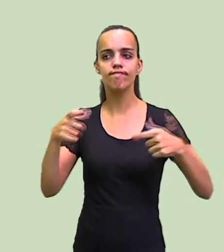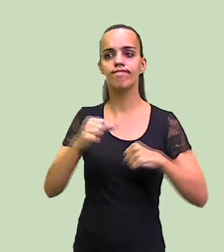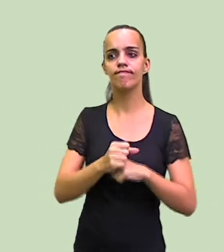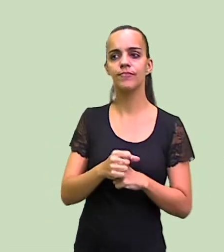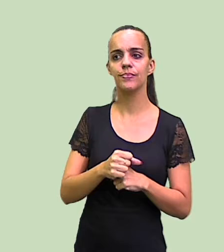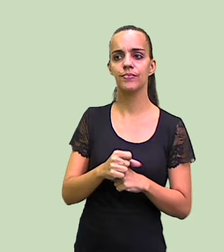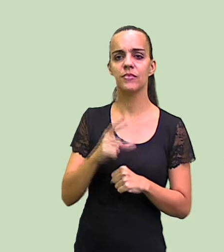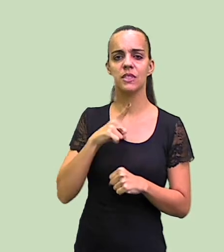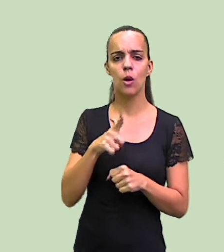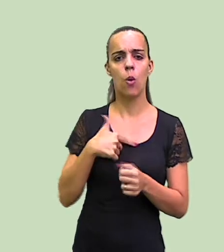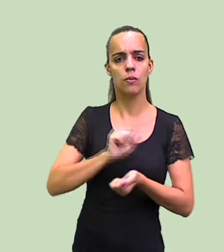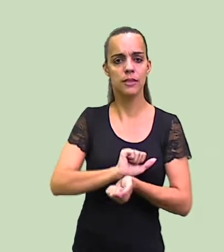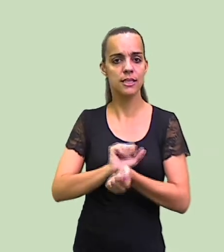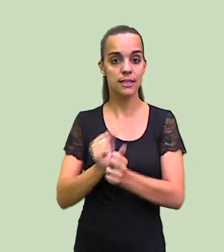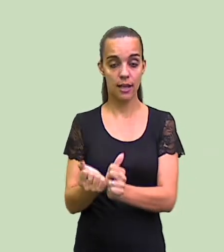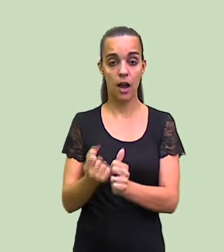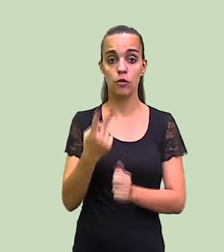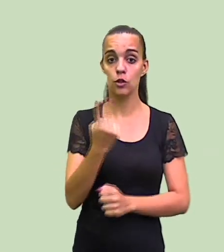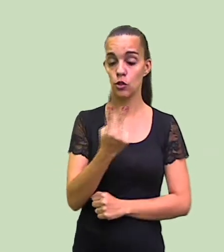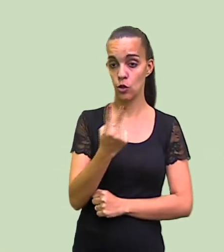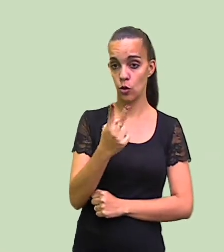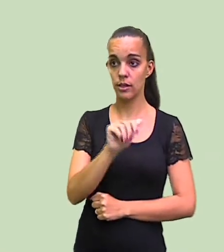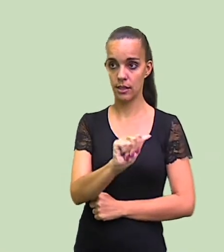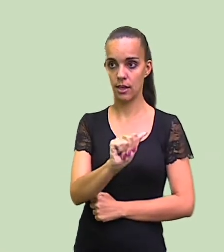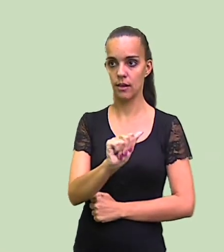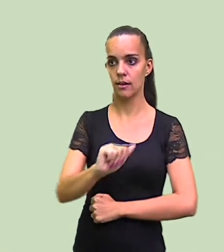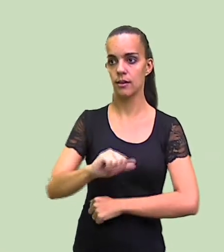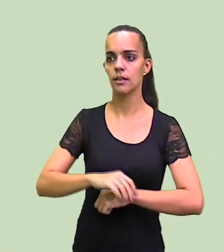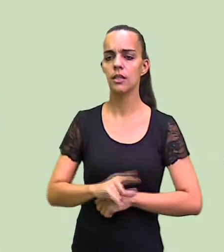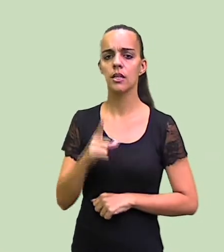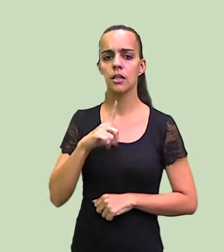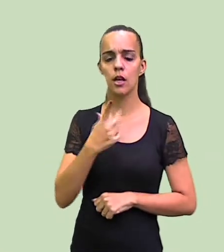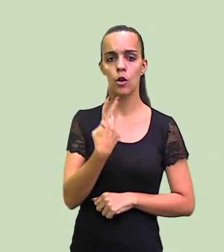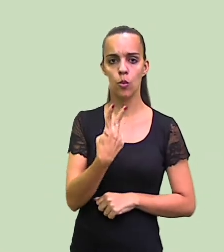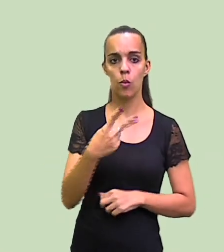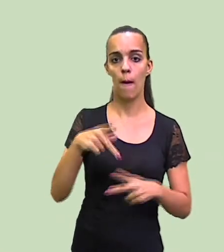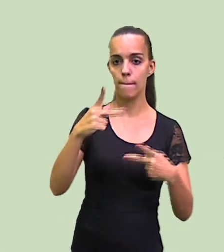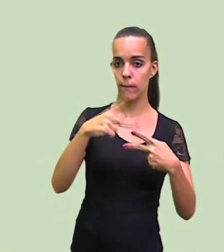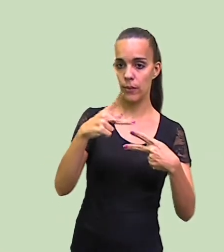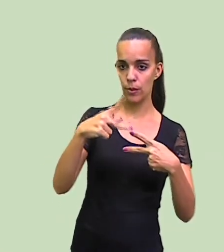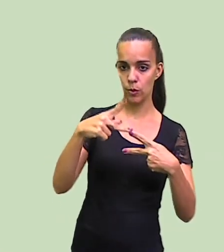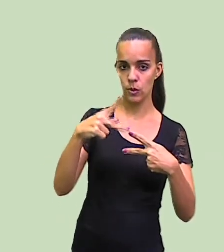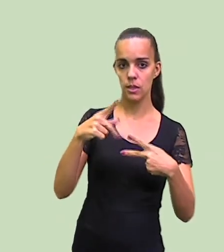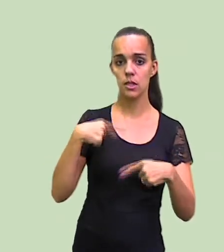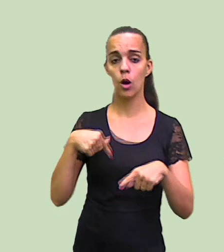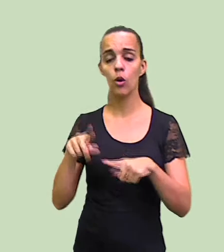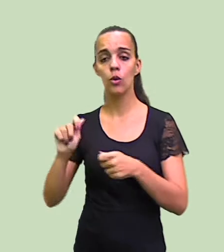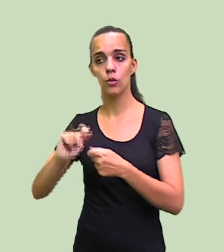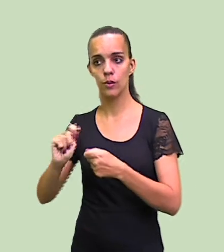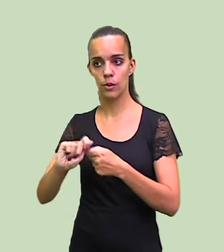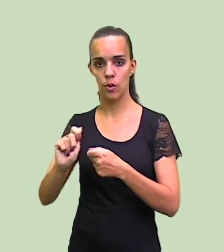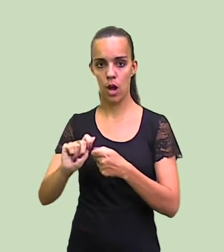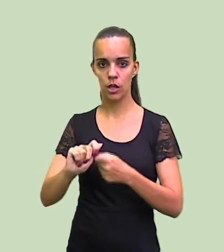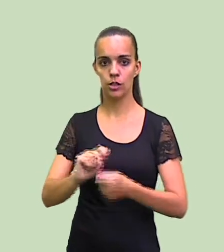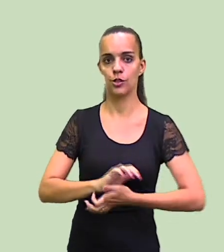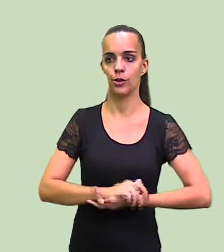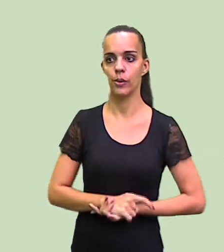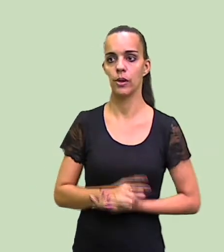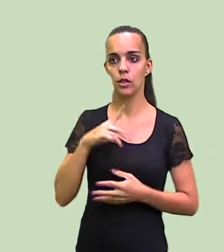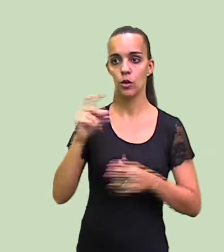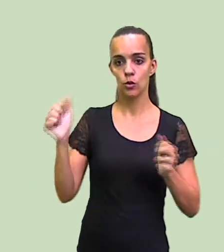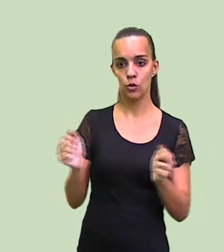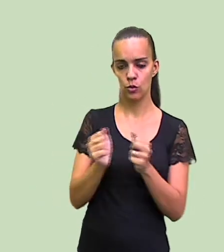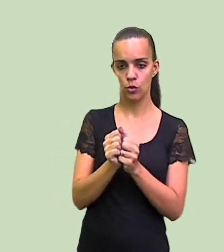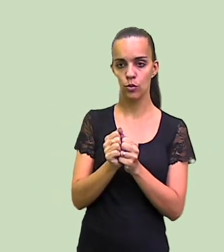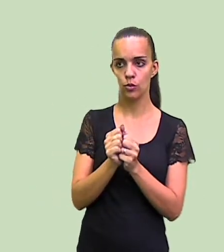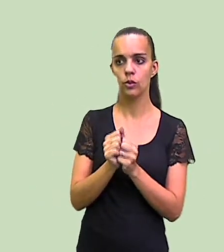casos de dois As, uma preposição e um artigo. Para você testar se existe a preposição, você interroga